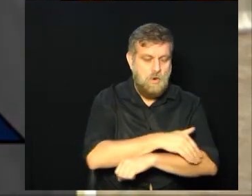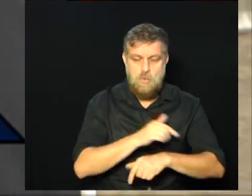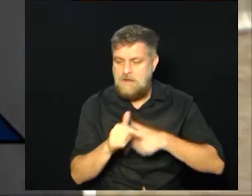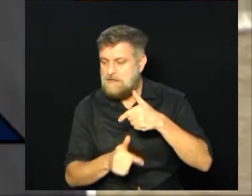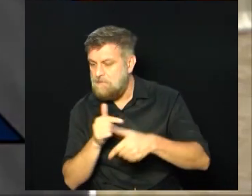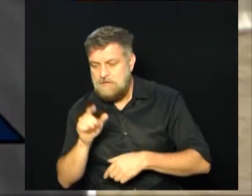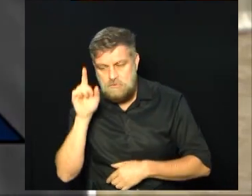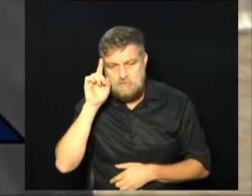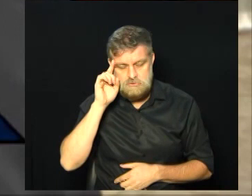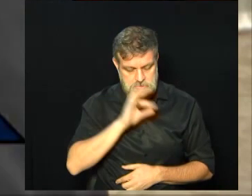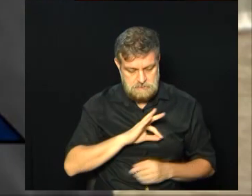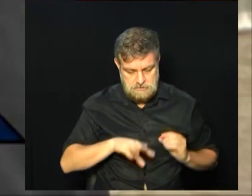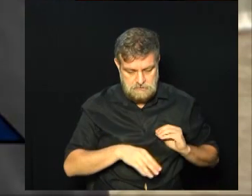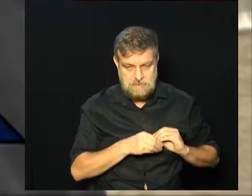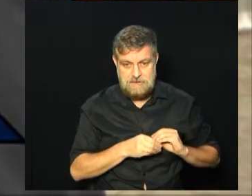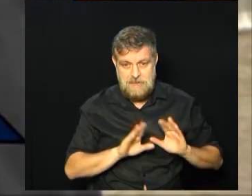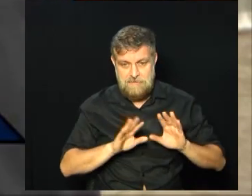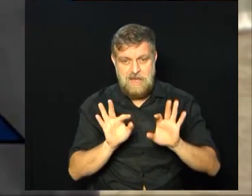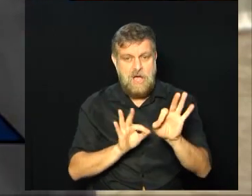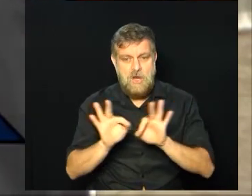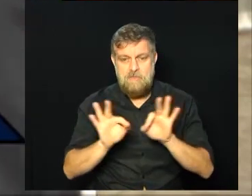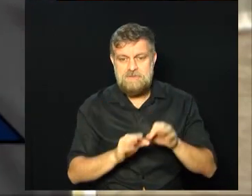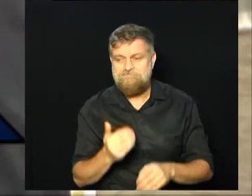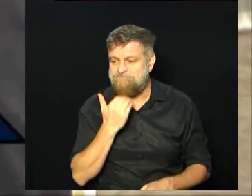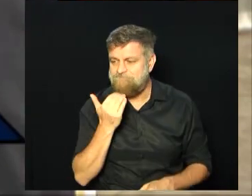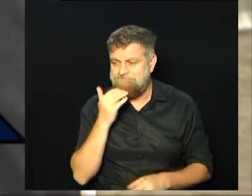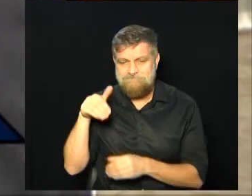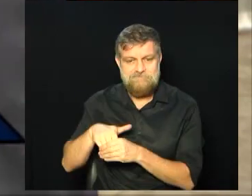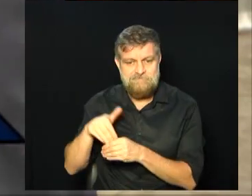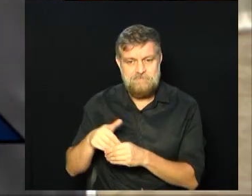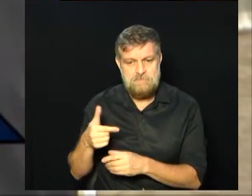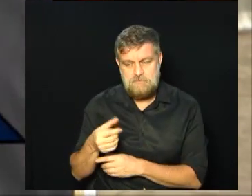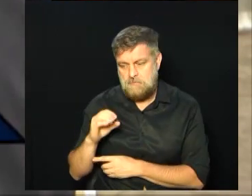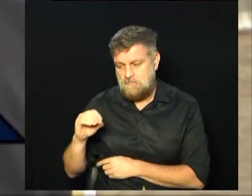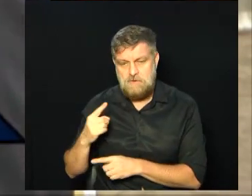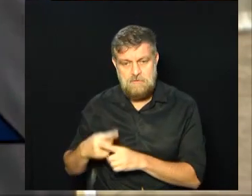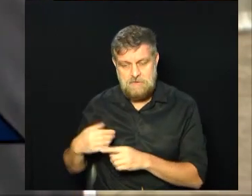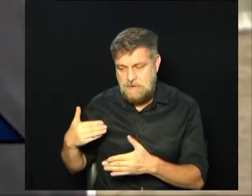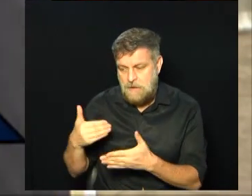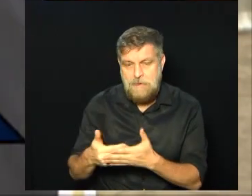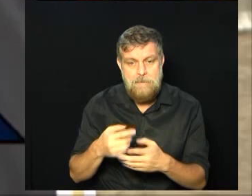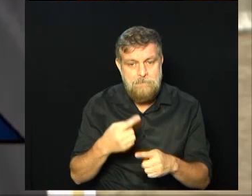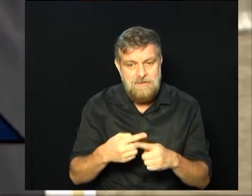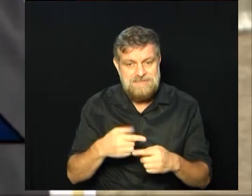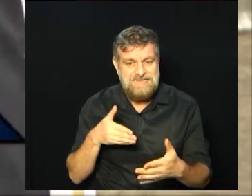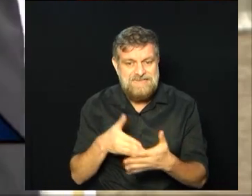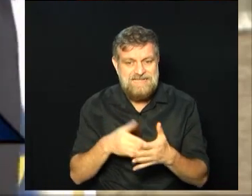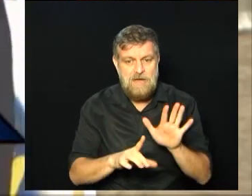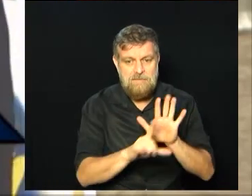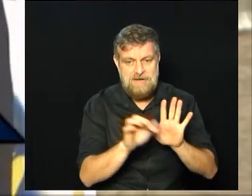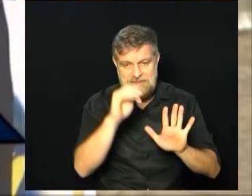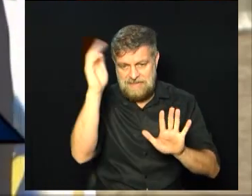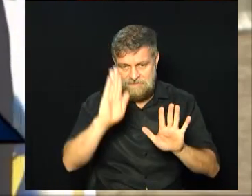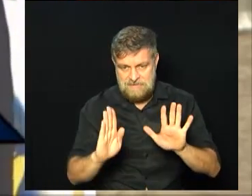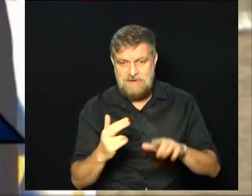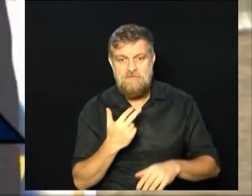os dias. Porém, esse projeto não pôde ser votado no ano de 2020, até neste ano, por conta de um impedimento de uma lei federal que